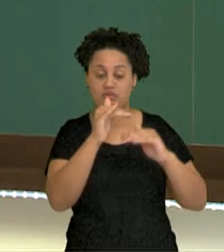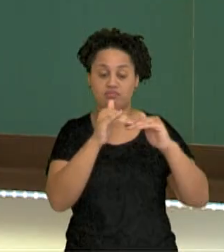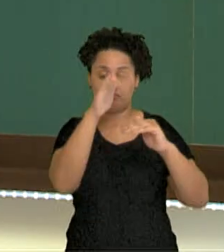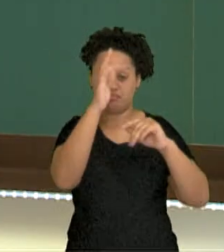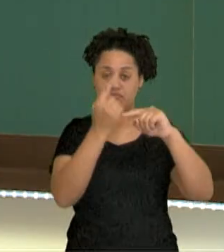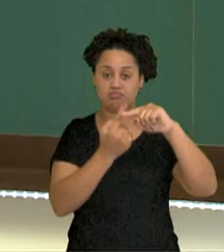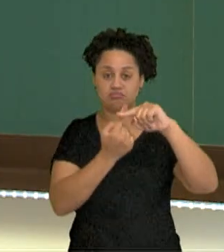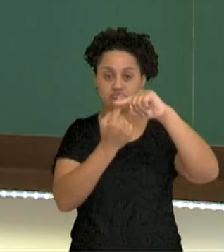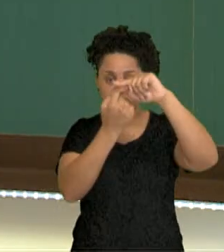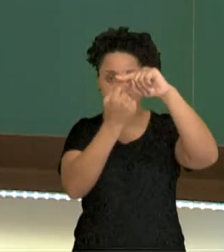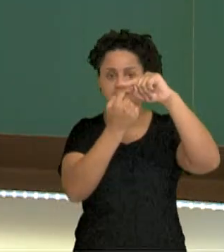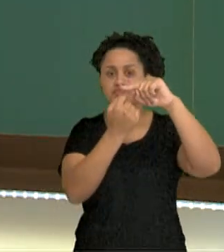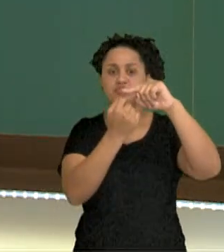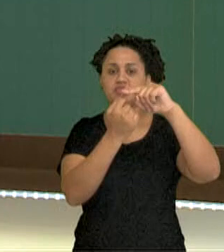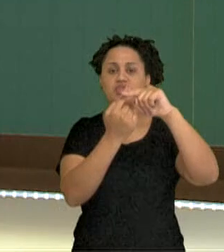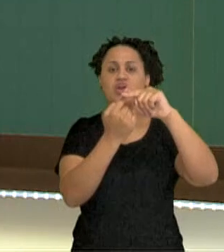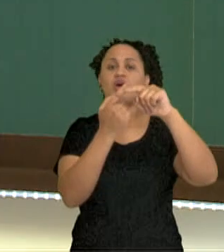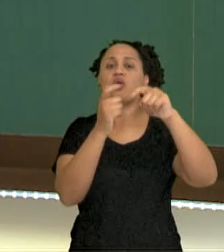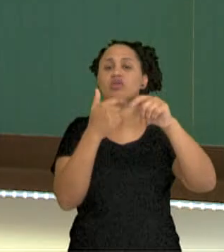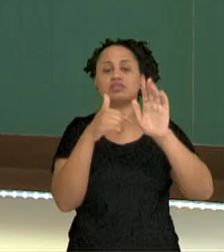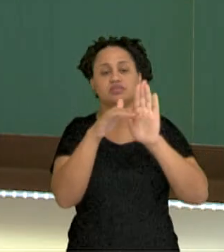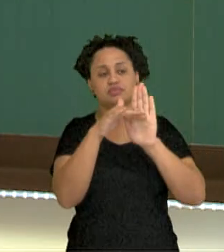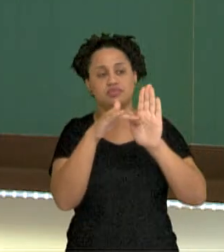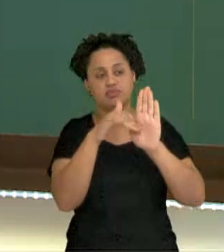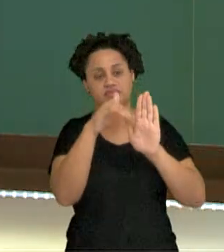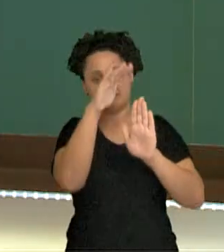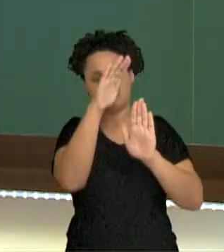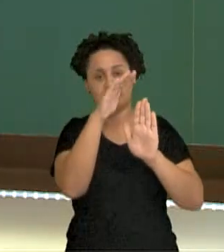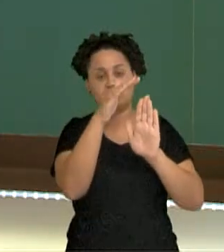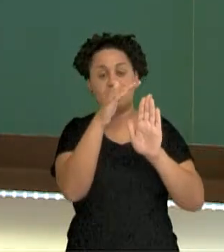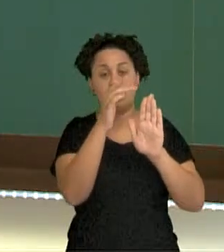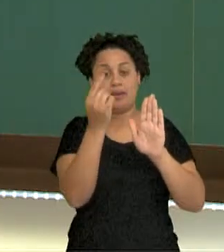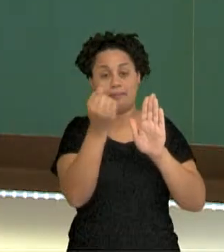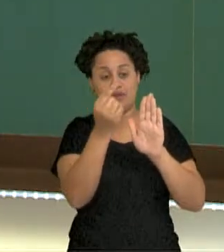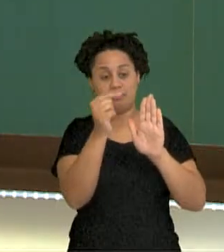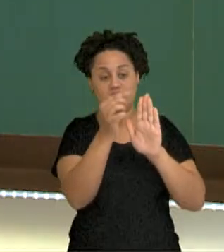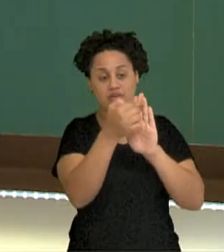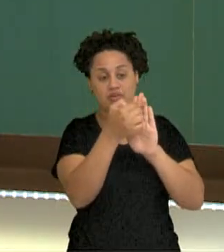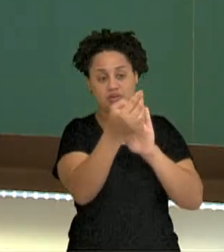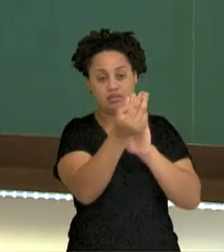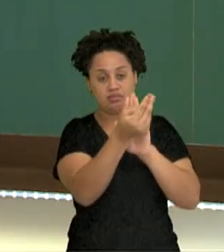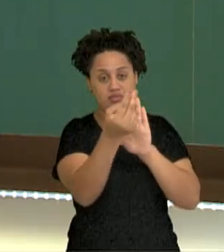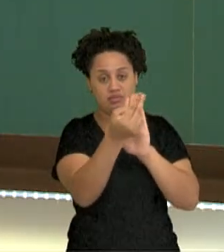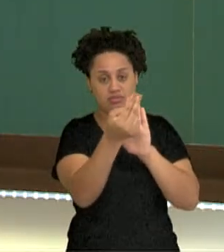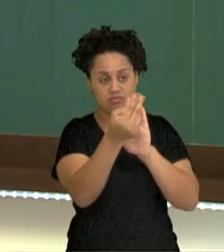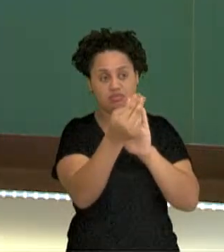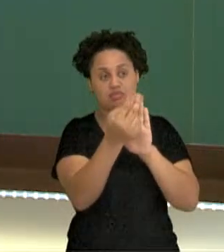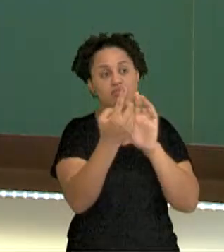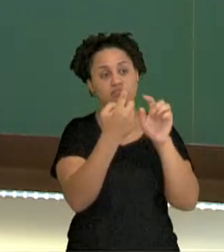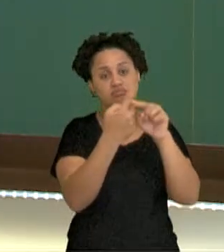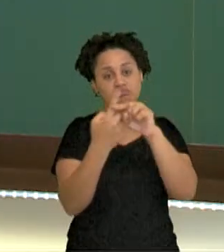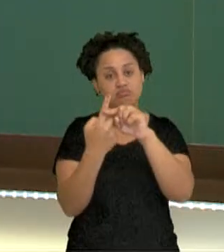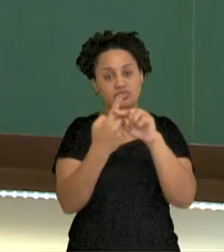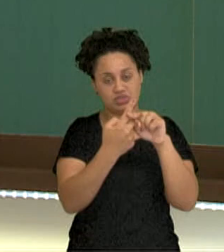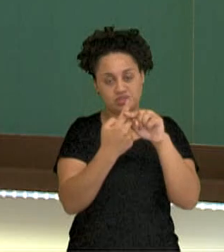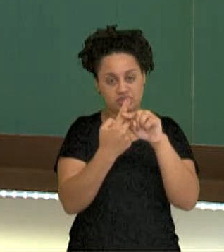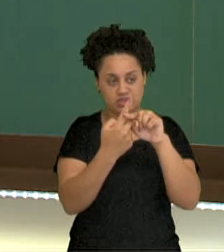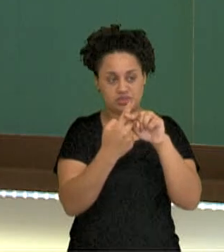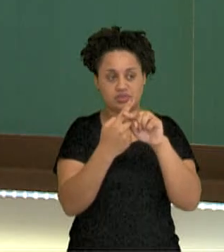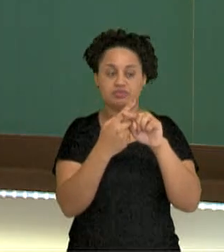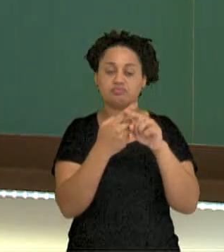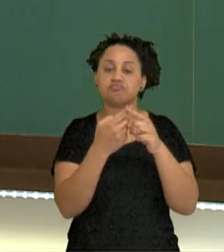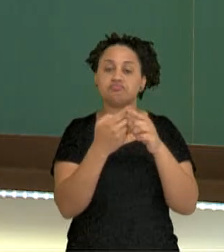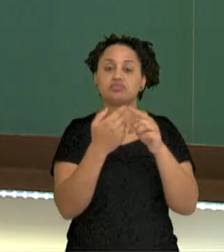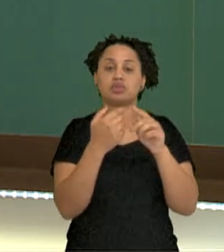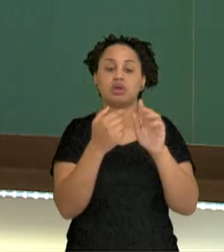são positivos. Aonde que você tem acima? No primeiro e no segundo quadrante. Então, no primeiro e no segundo quadrante, o seno é